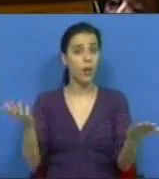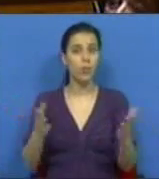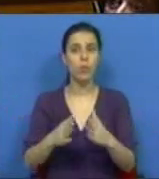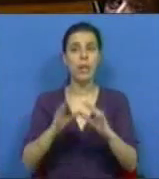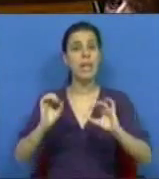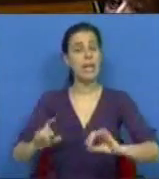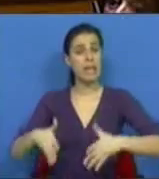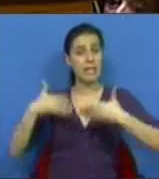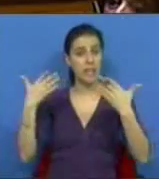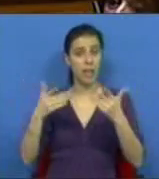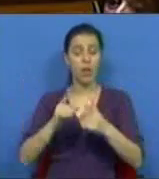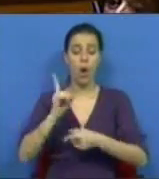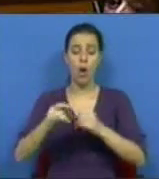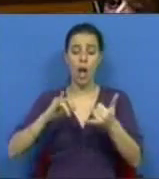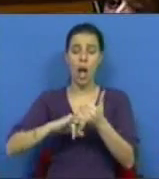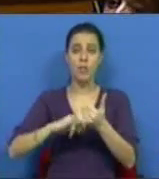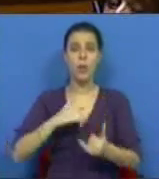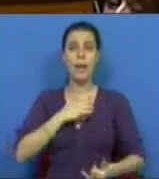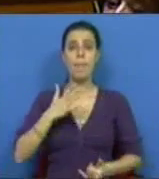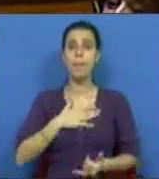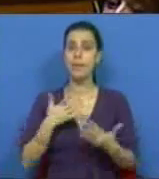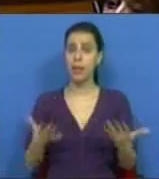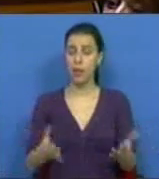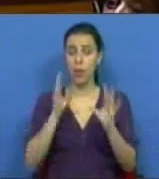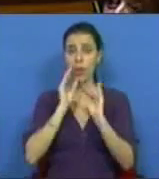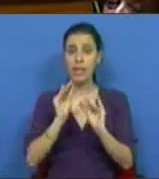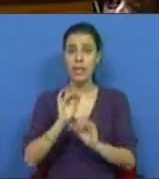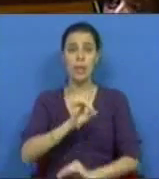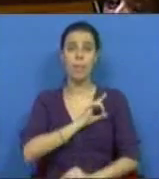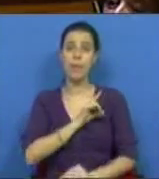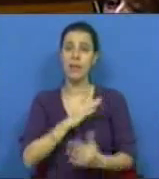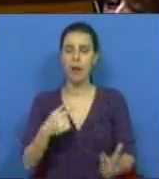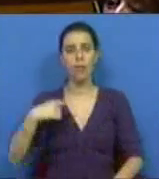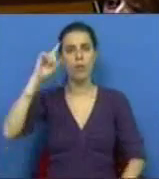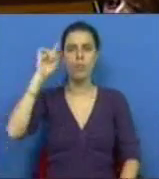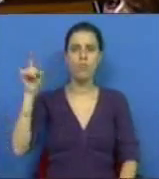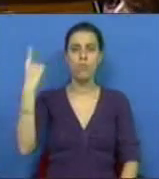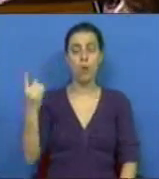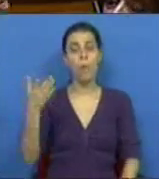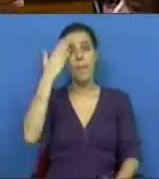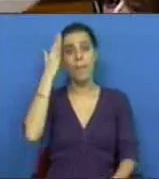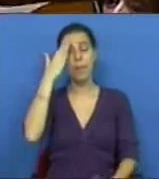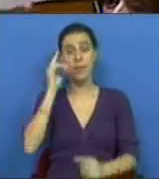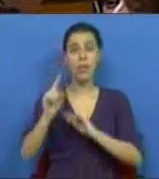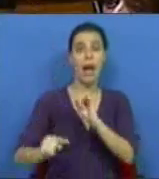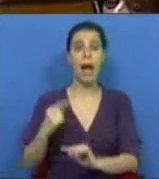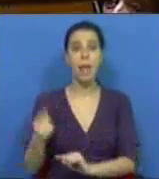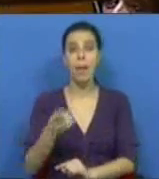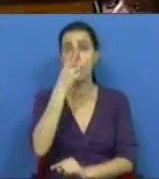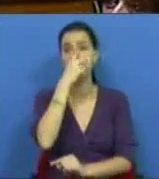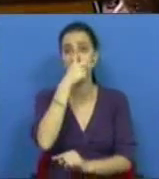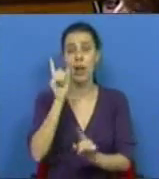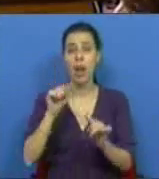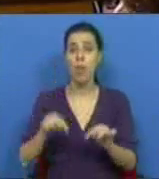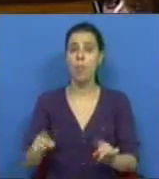das iniciativas das associações empresariais do ensino privado e ficámos a saber que estava previsto para amanhã, infelizmente